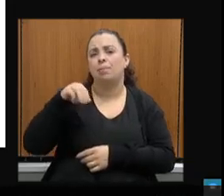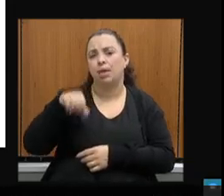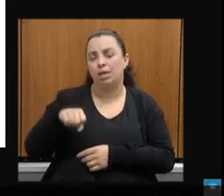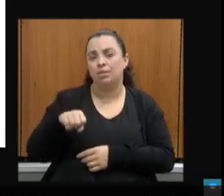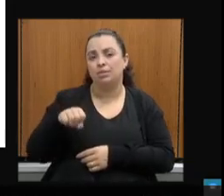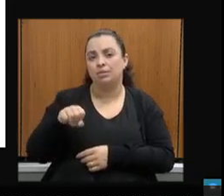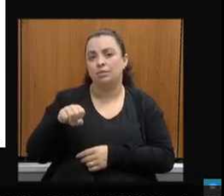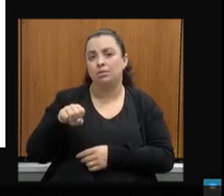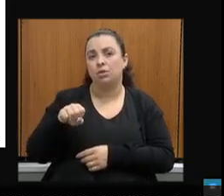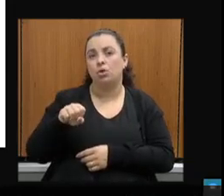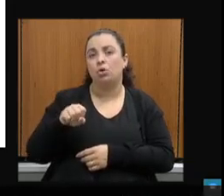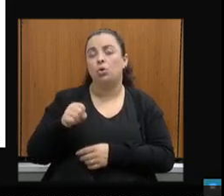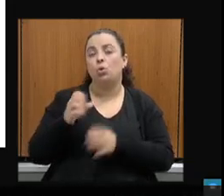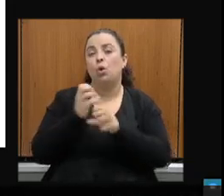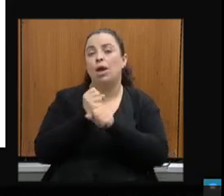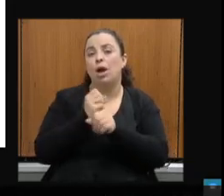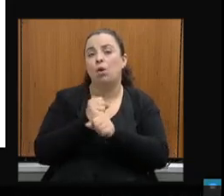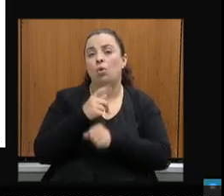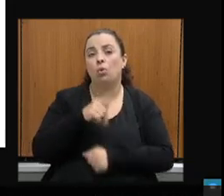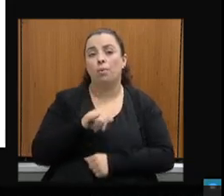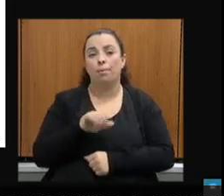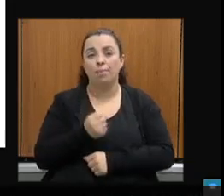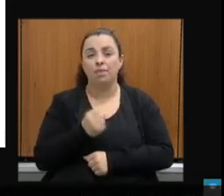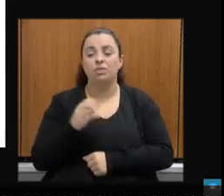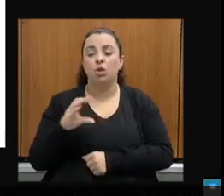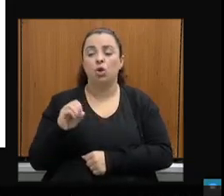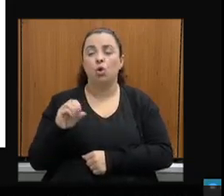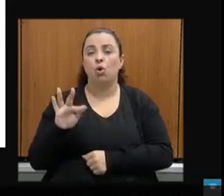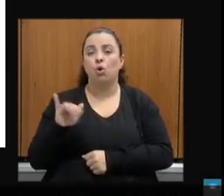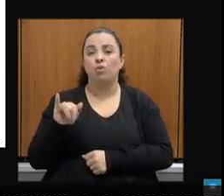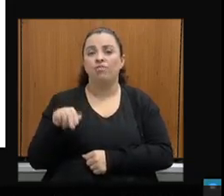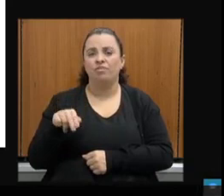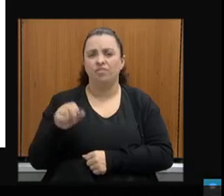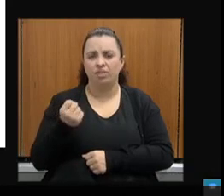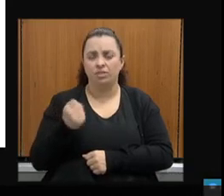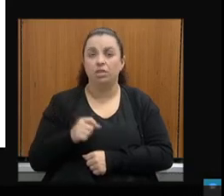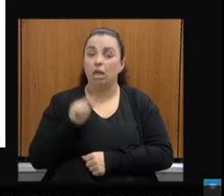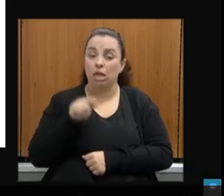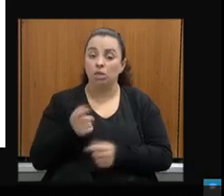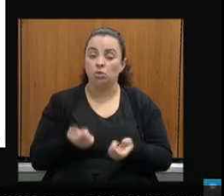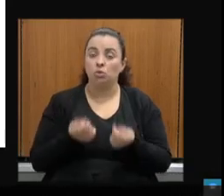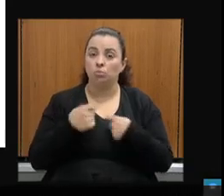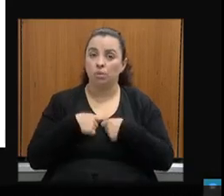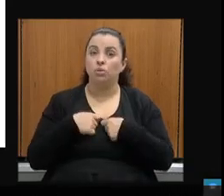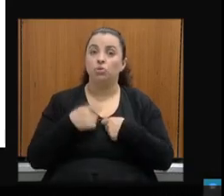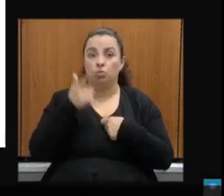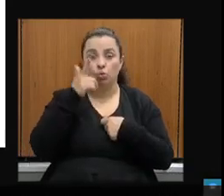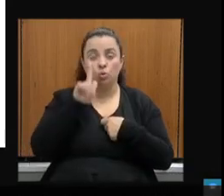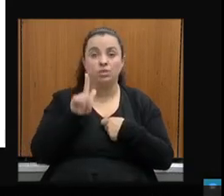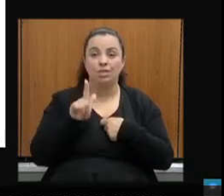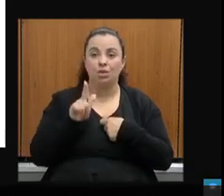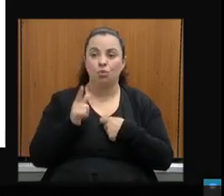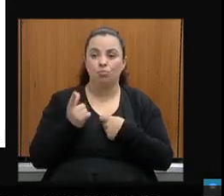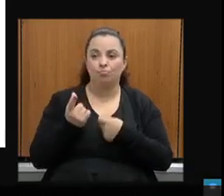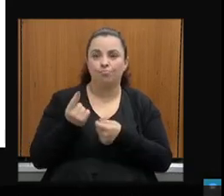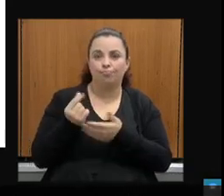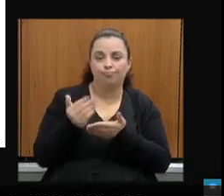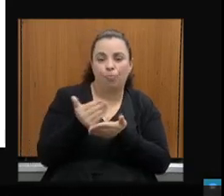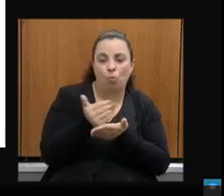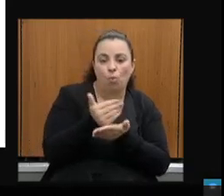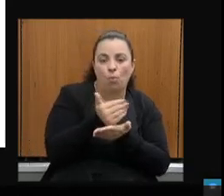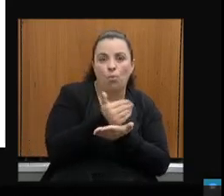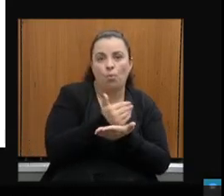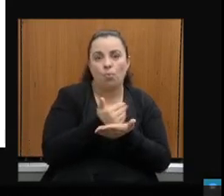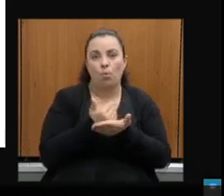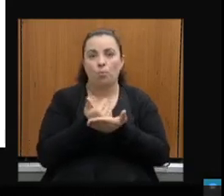isso efetivamente é o que nos permitiu gerar um crédito que agora está